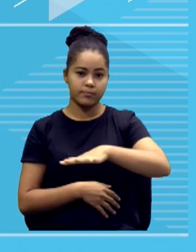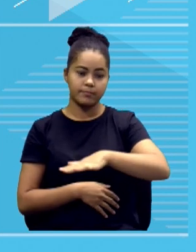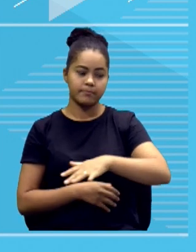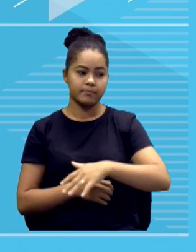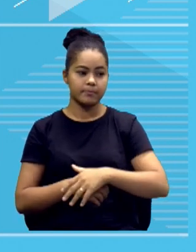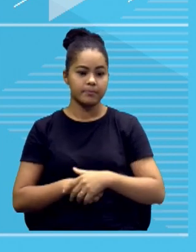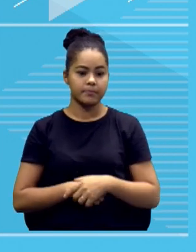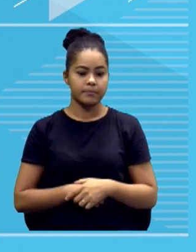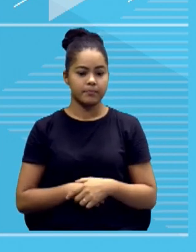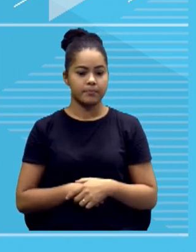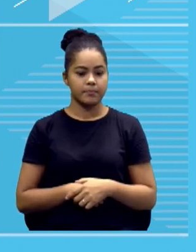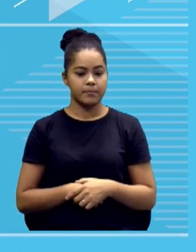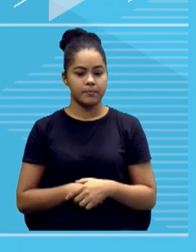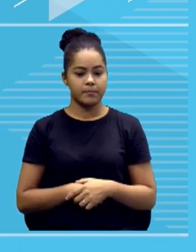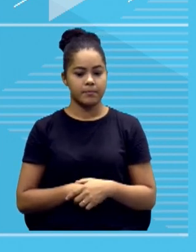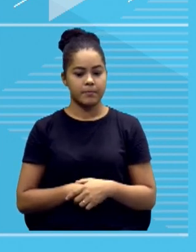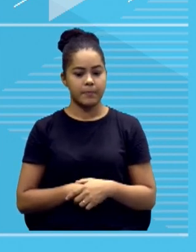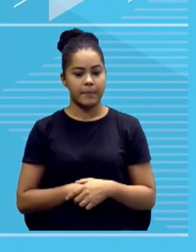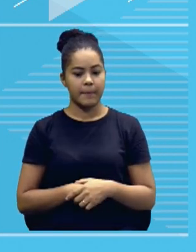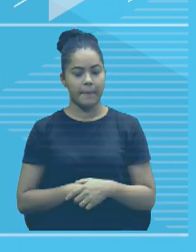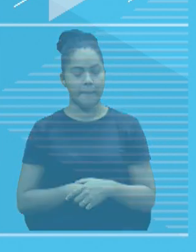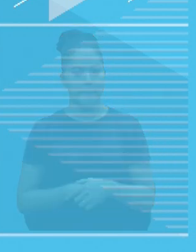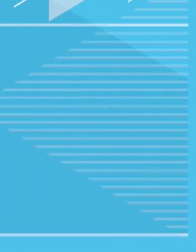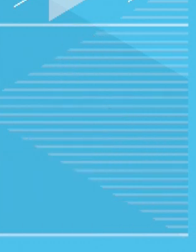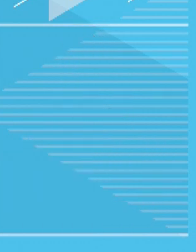é completo, esse valor energético.